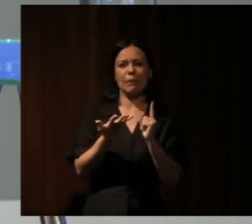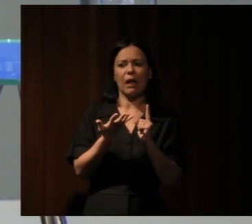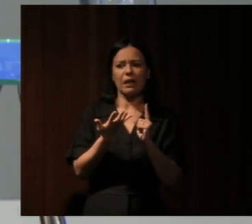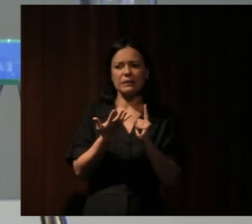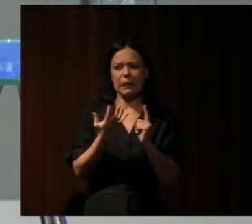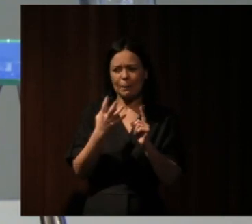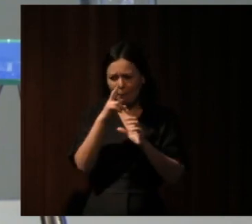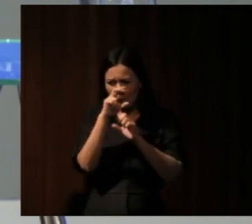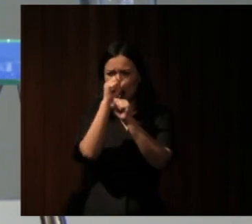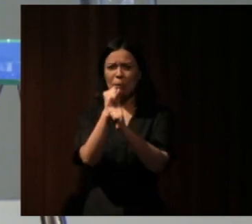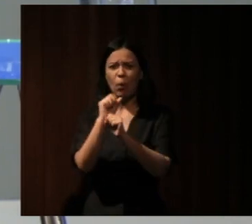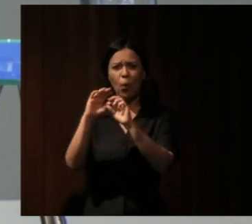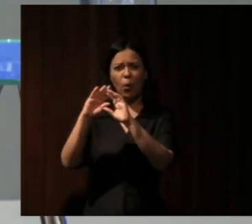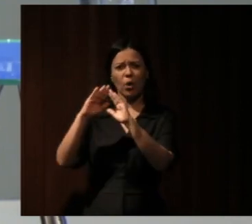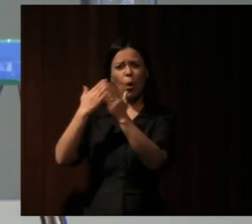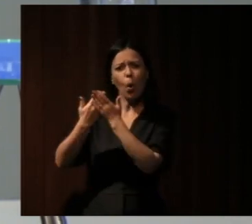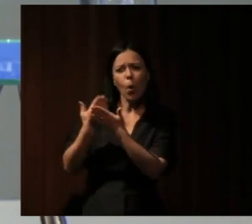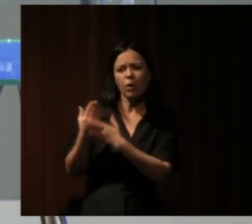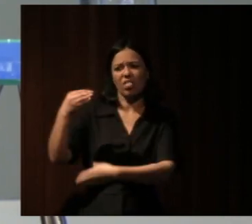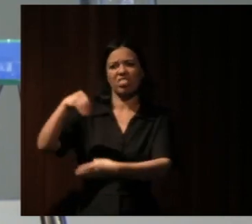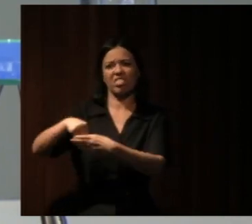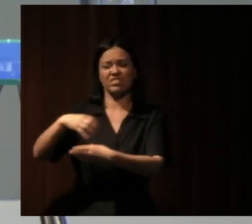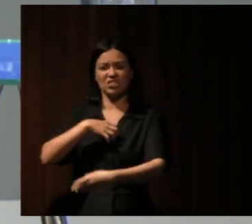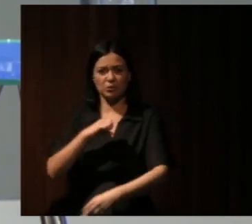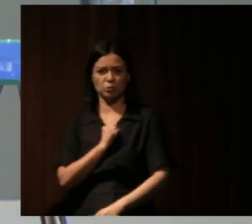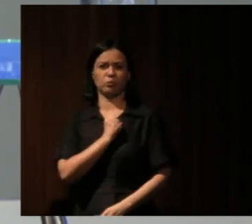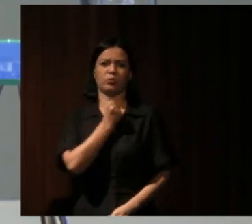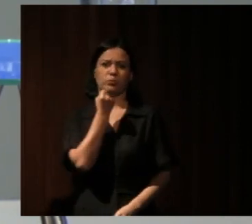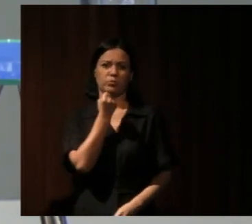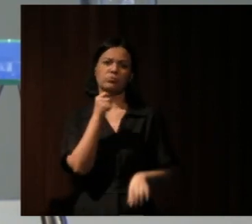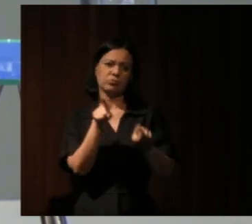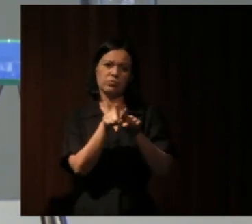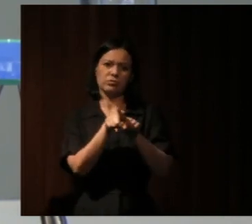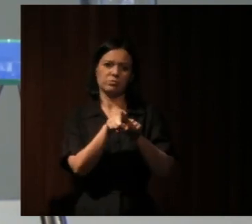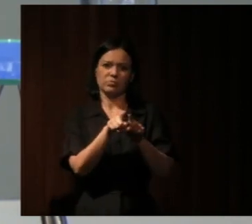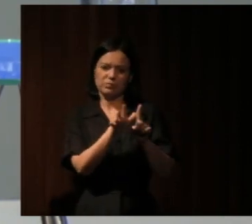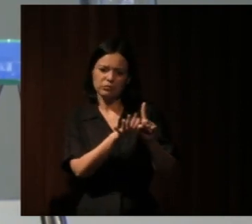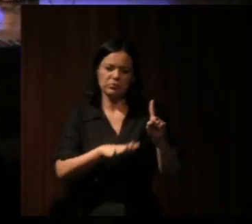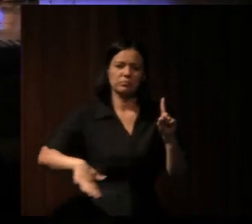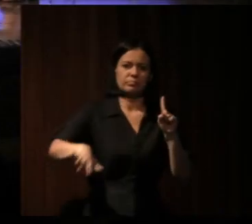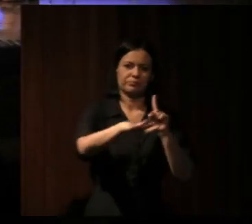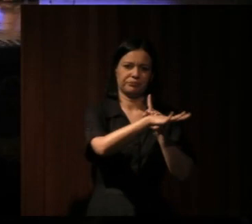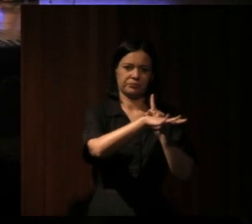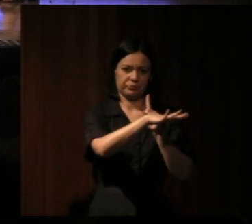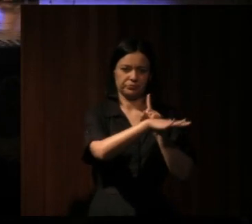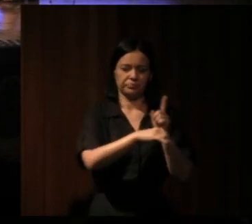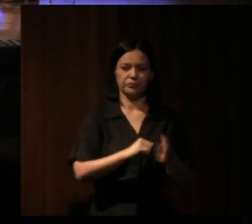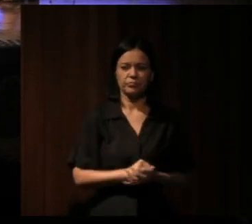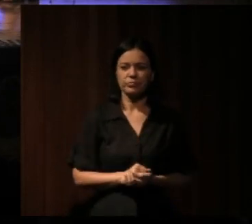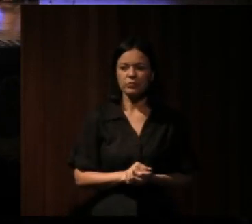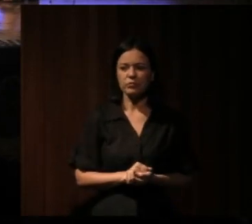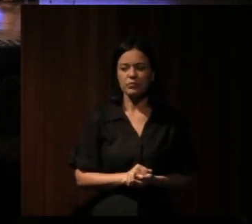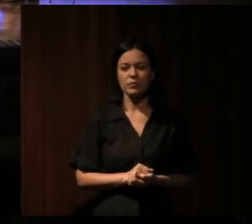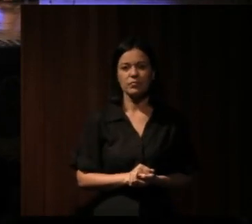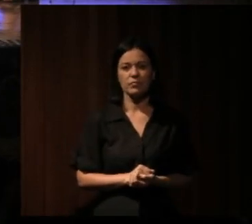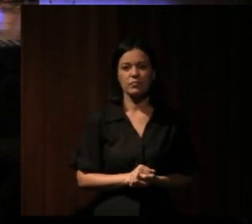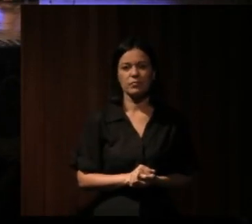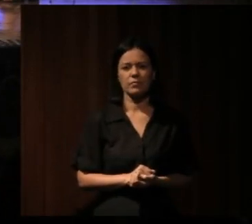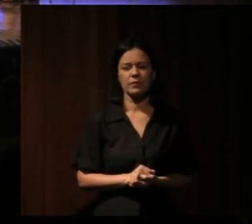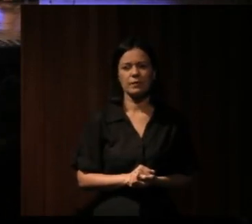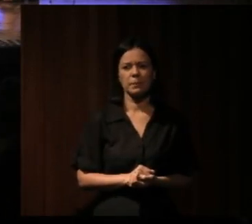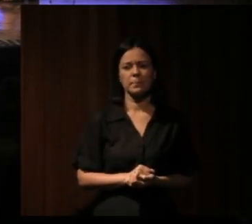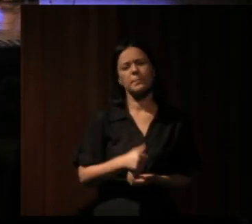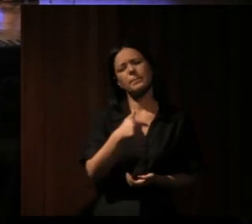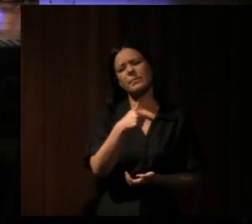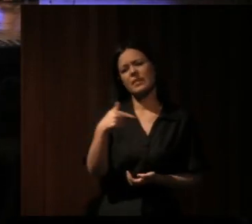intensificação de e indução ao ódio os o as semanas